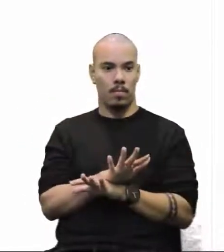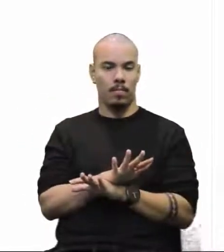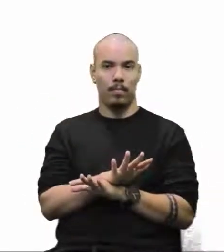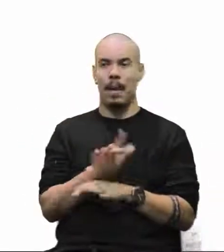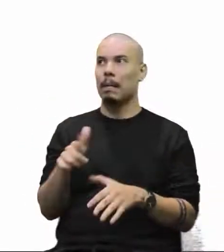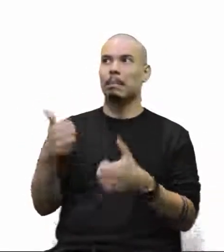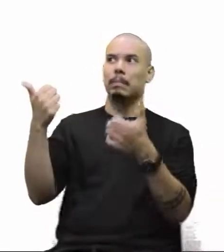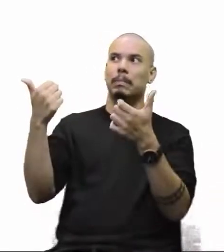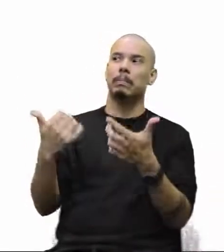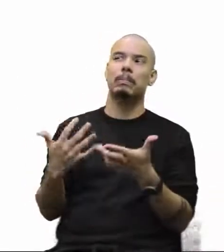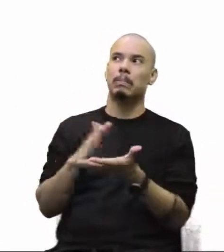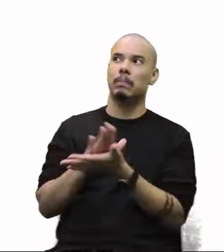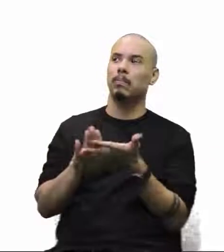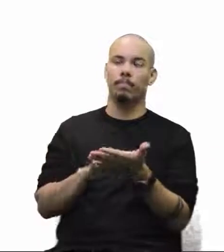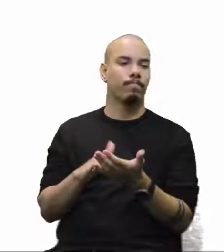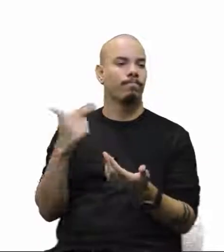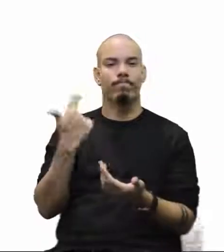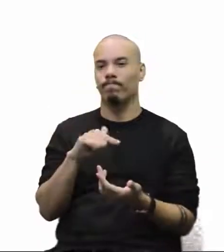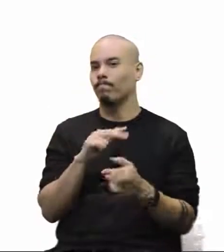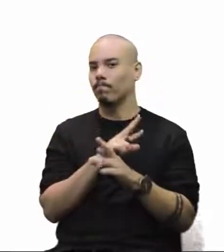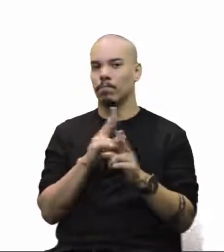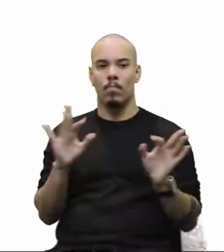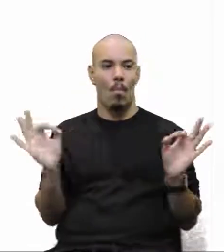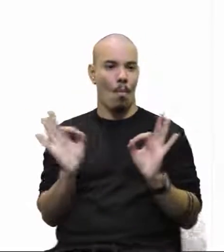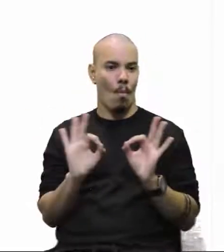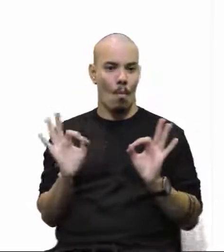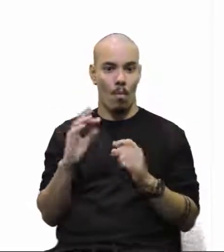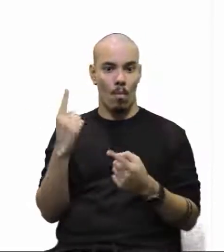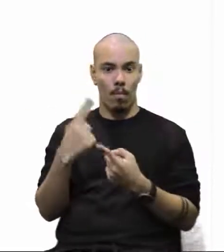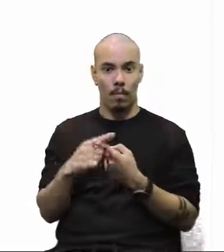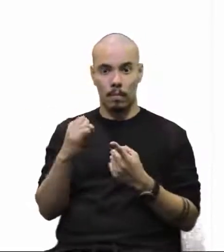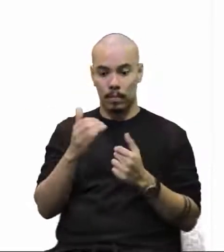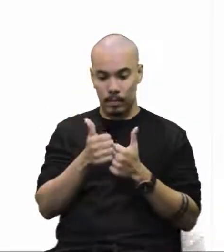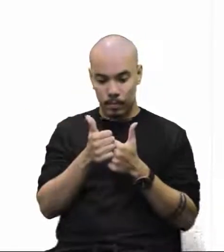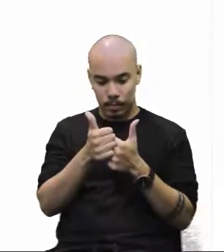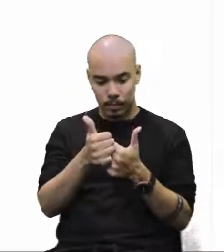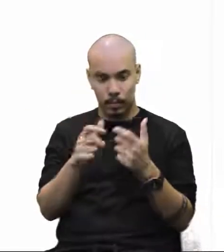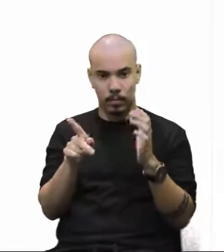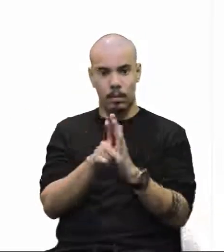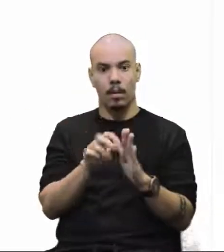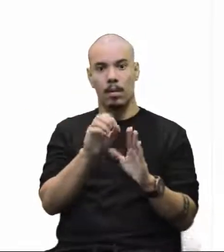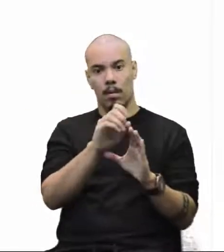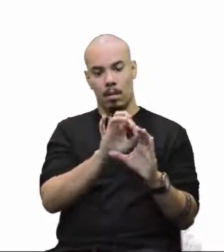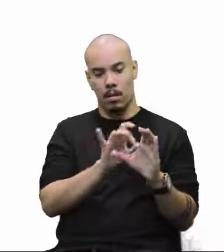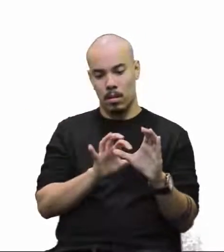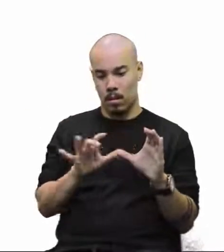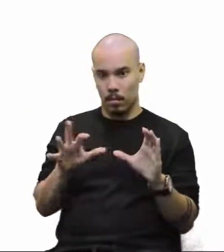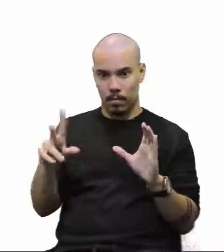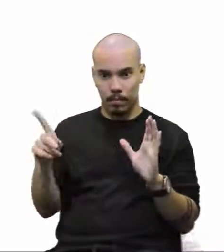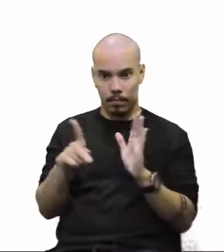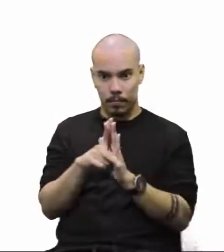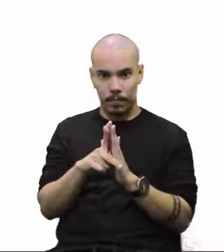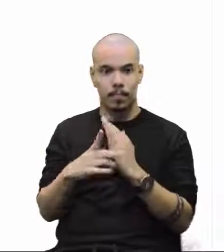disse se é zero, não vai fazer diferença alguma, né? Se a direção do Justamente. deslocamento da carga elétrica